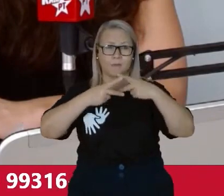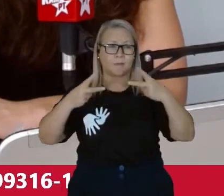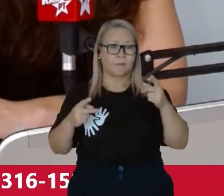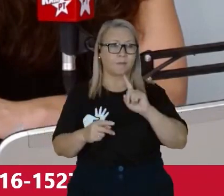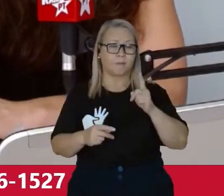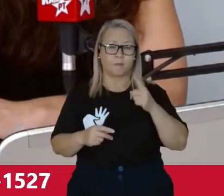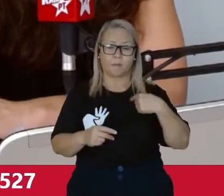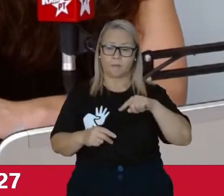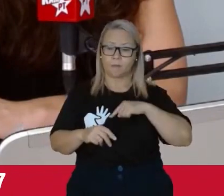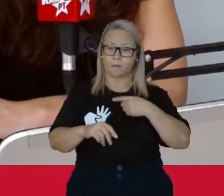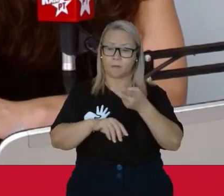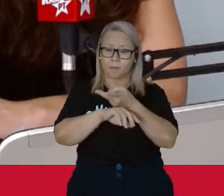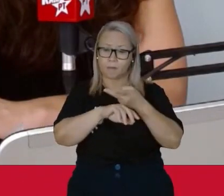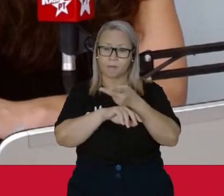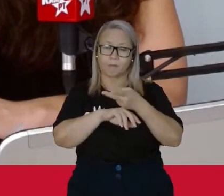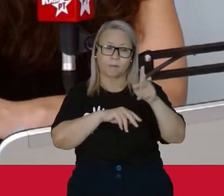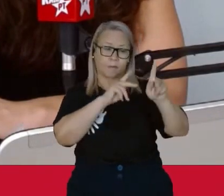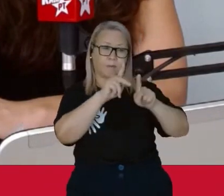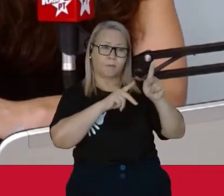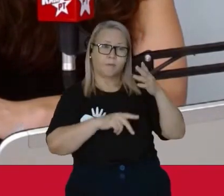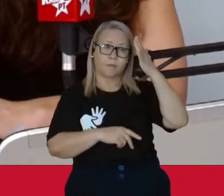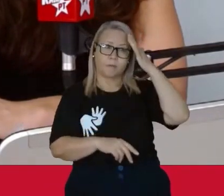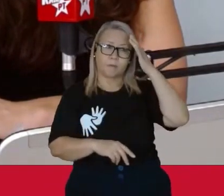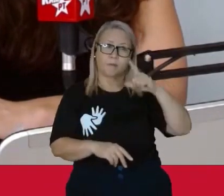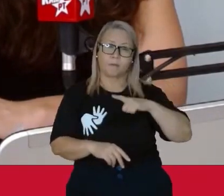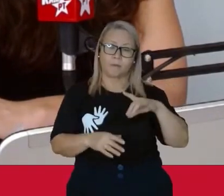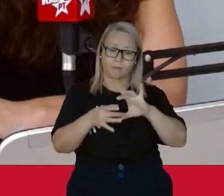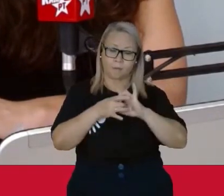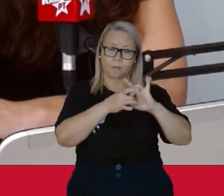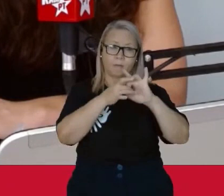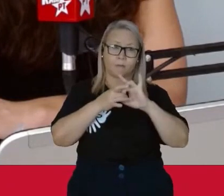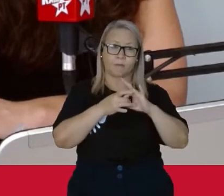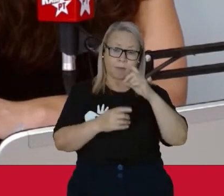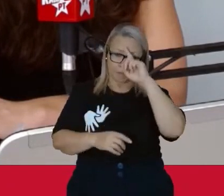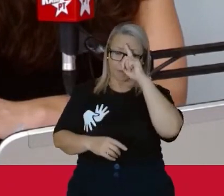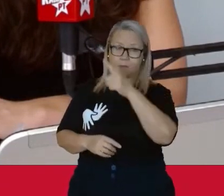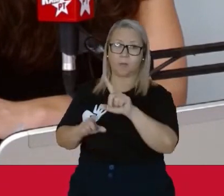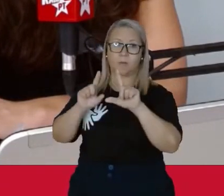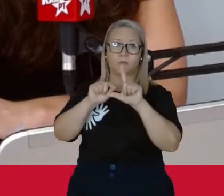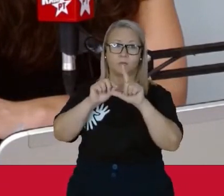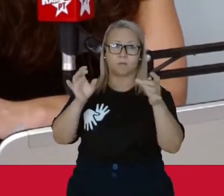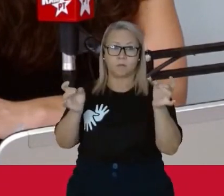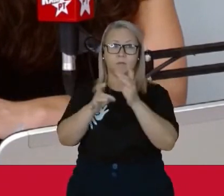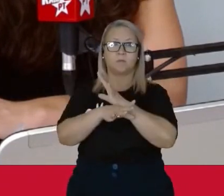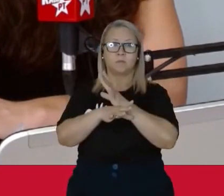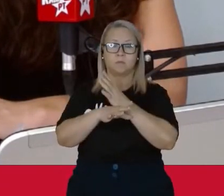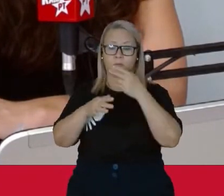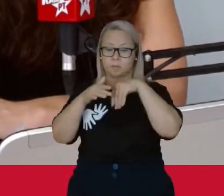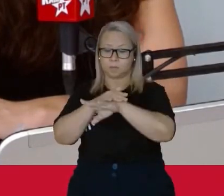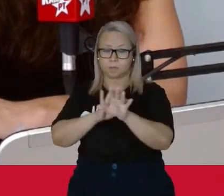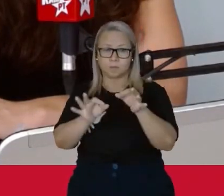lá procurar. É o pessoal que, sabendo que tem essa conexão, já manda para a gente tudo prontinho. A gente só faz catalogar e